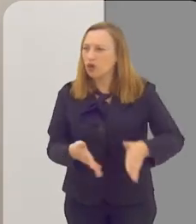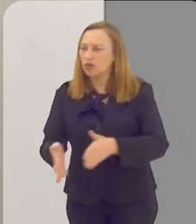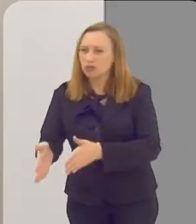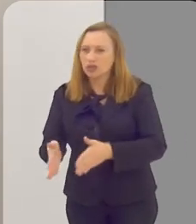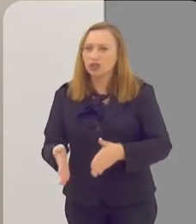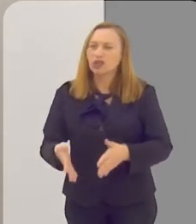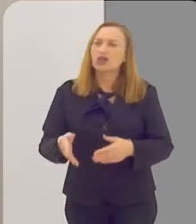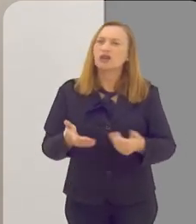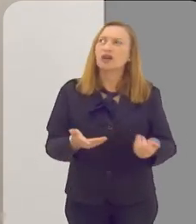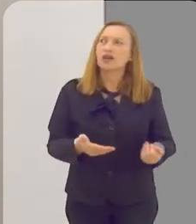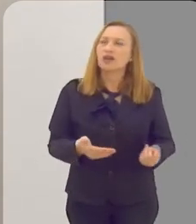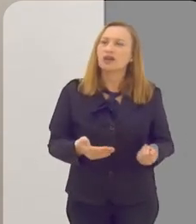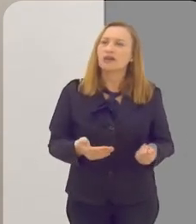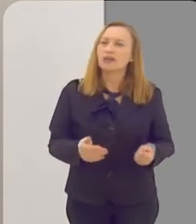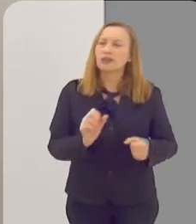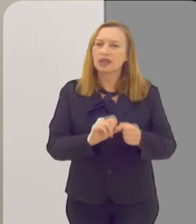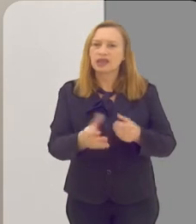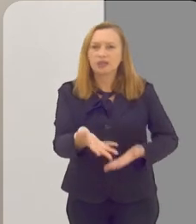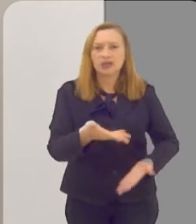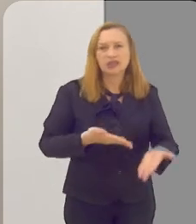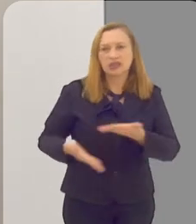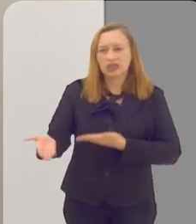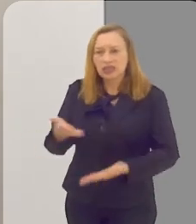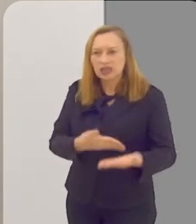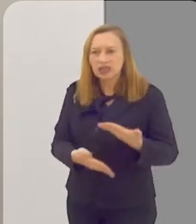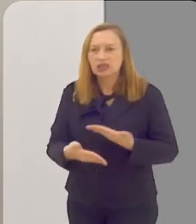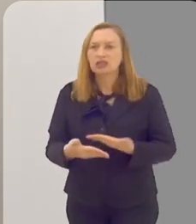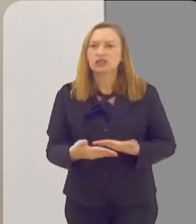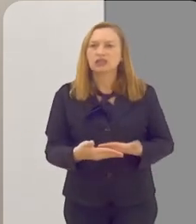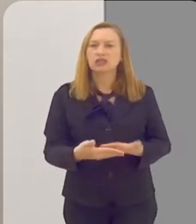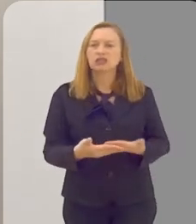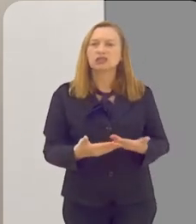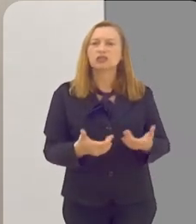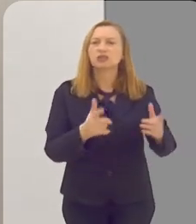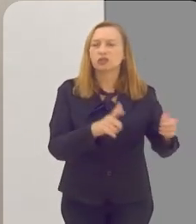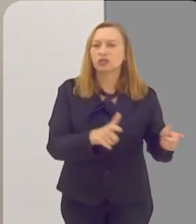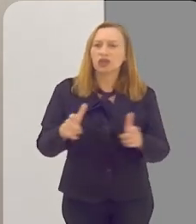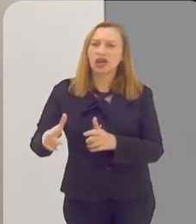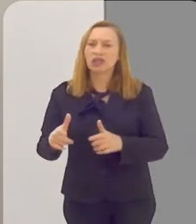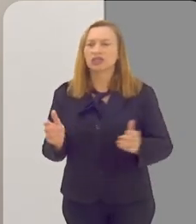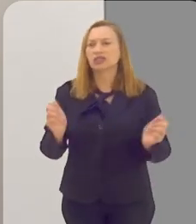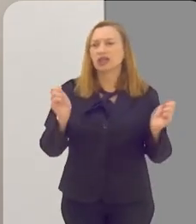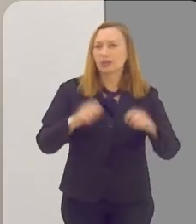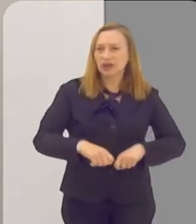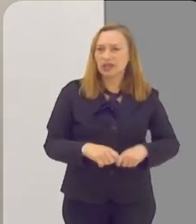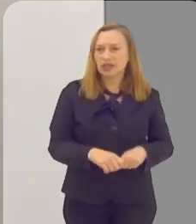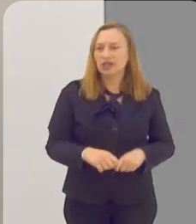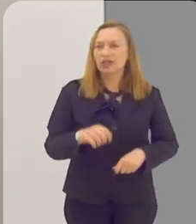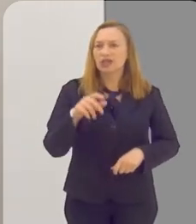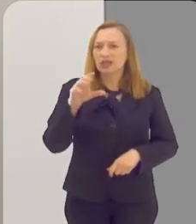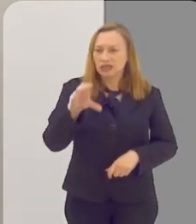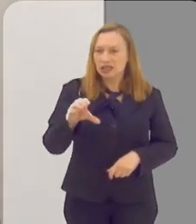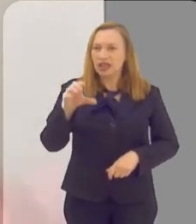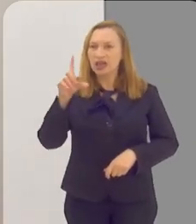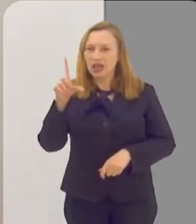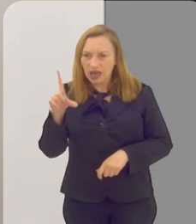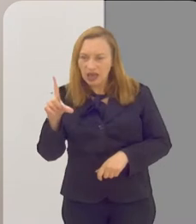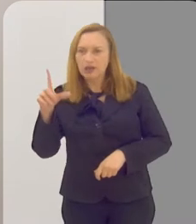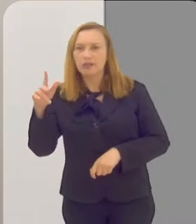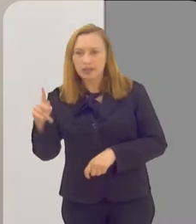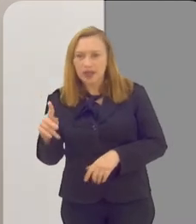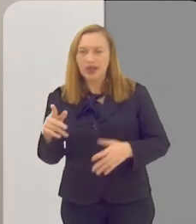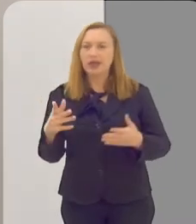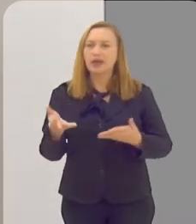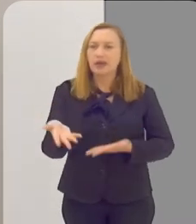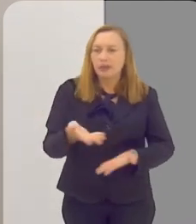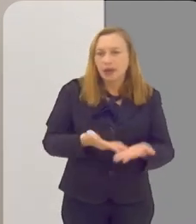o caminho, né? Fazer parcerias com entidades de capacitação, vou dar um exemplo aqui, CLP, que eu sou